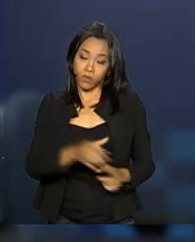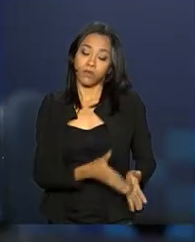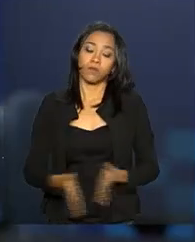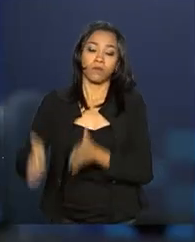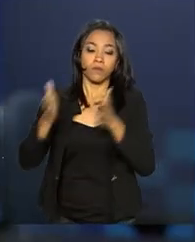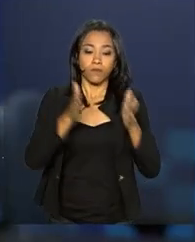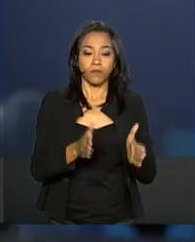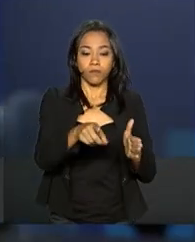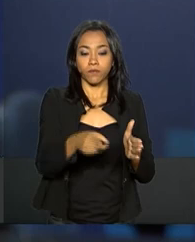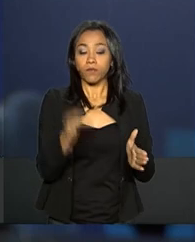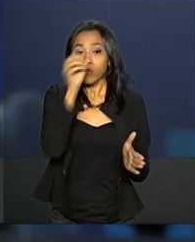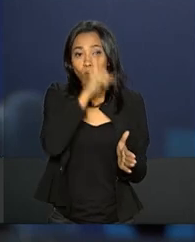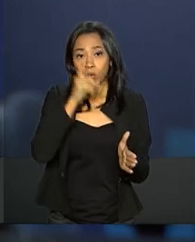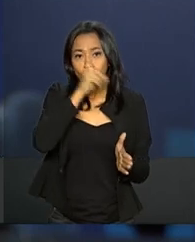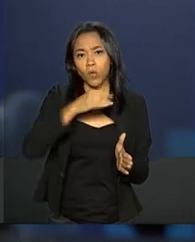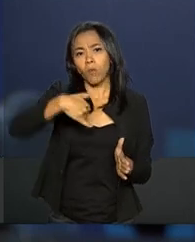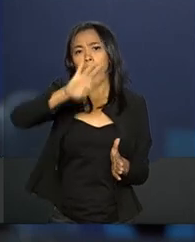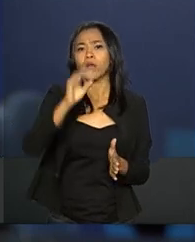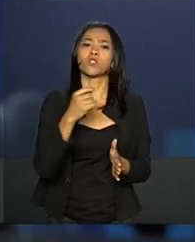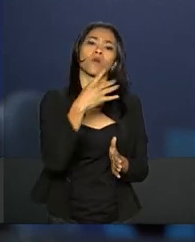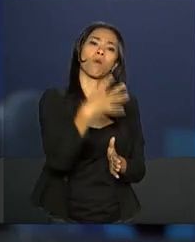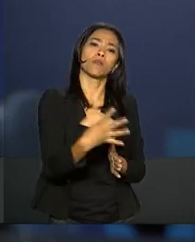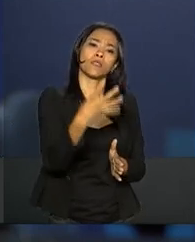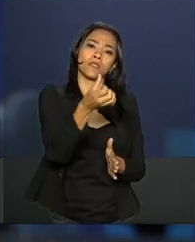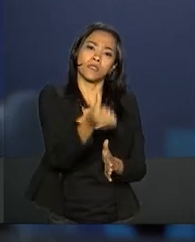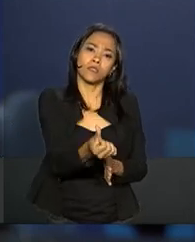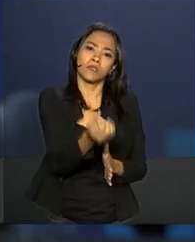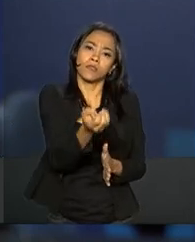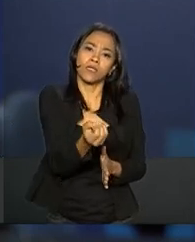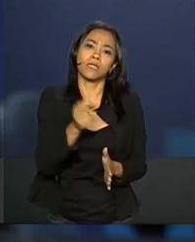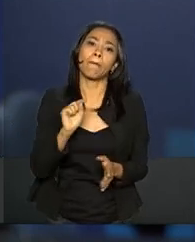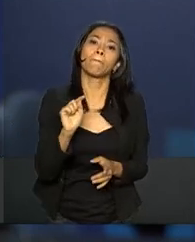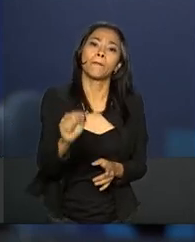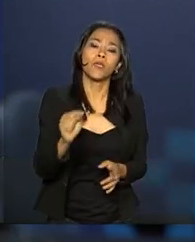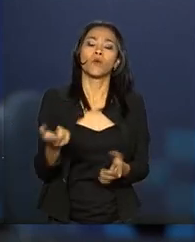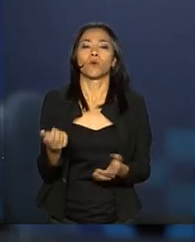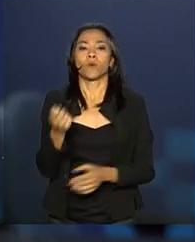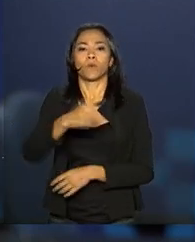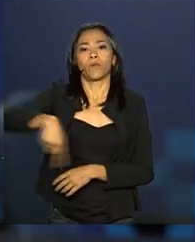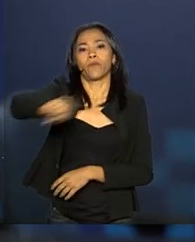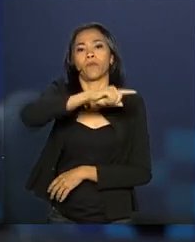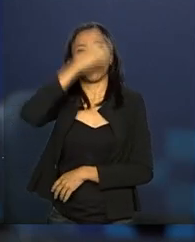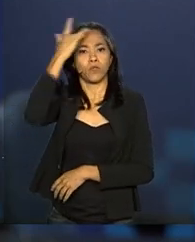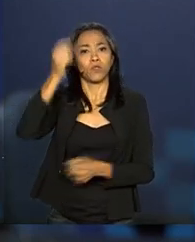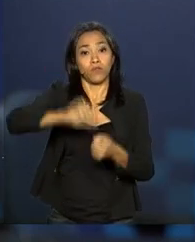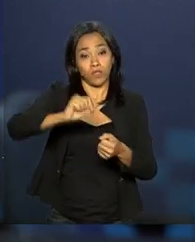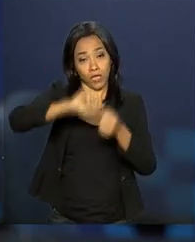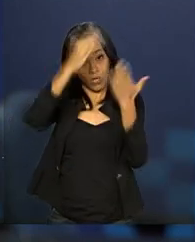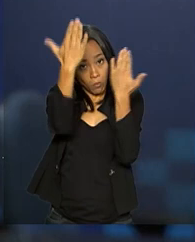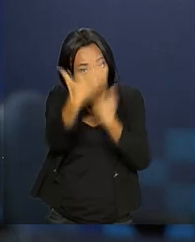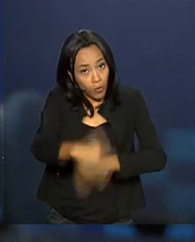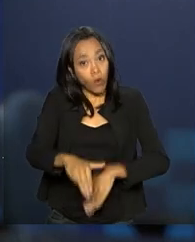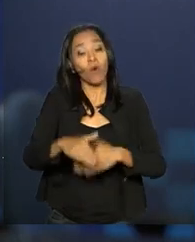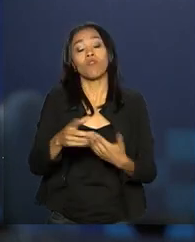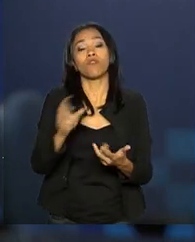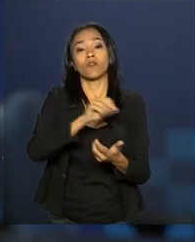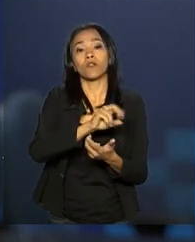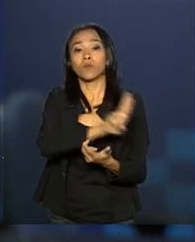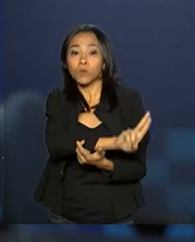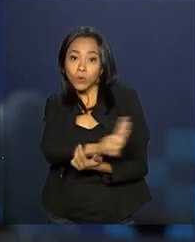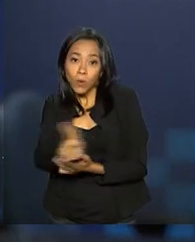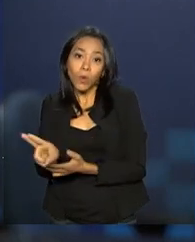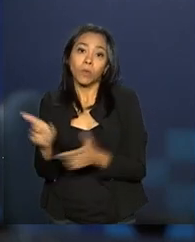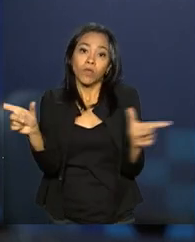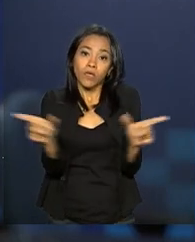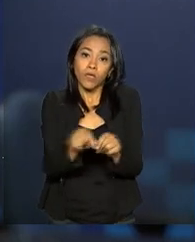No domingo, mais de 460 mil estudantes de todo o país fizeram o Exame Nacional de Desempenho